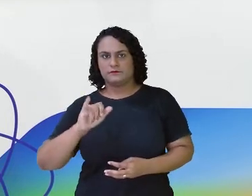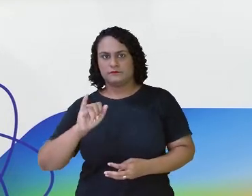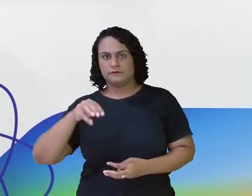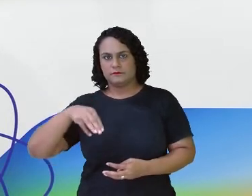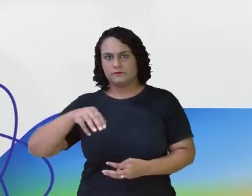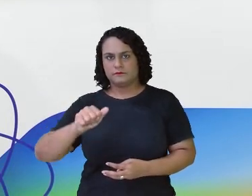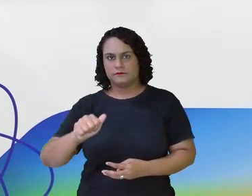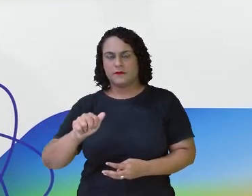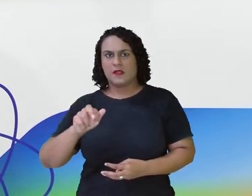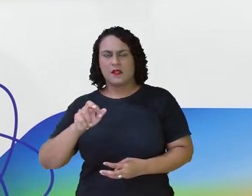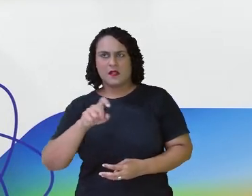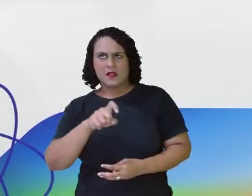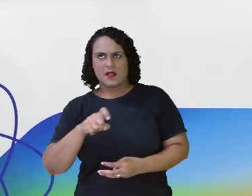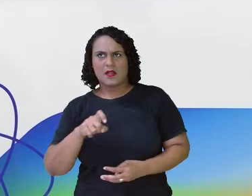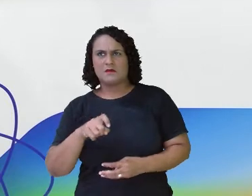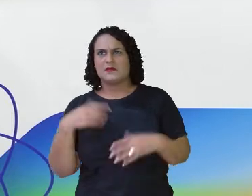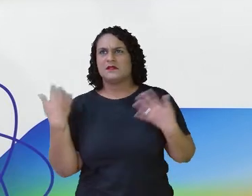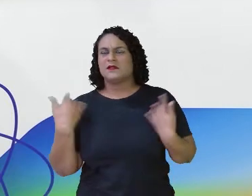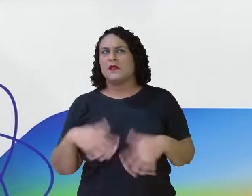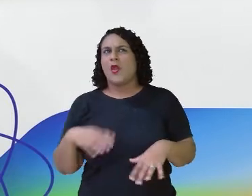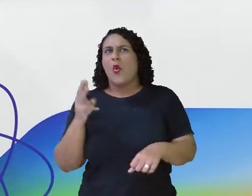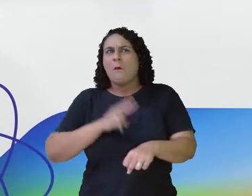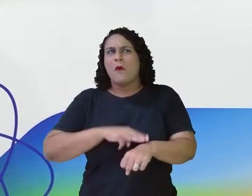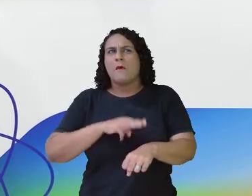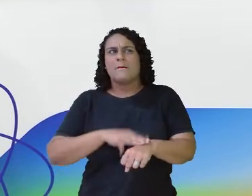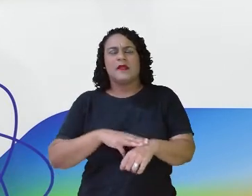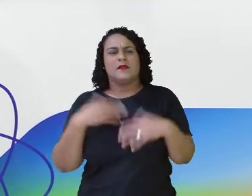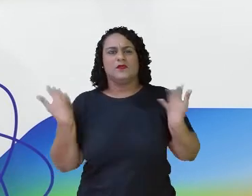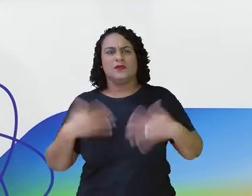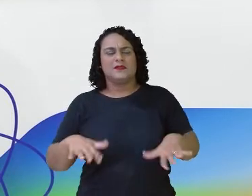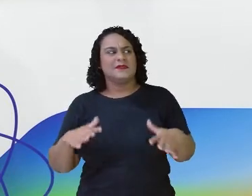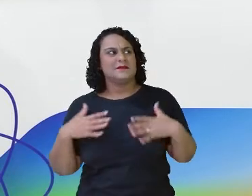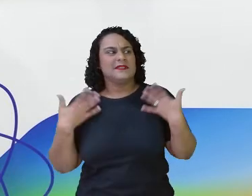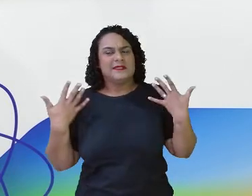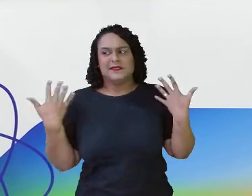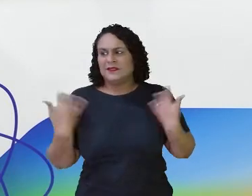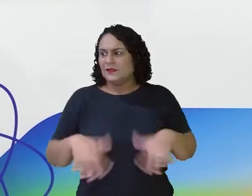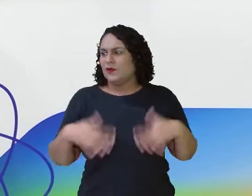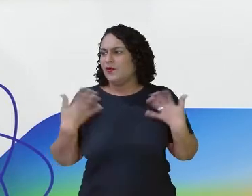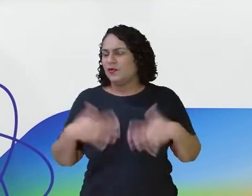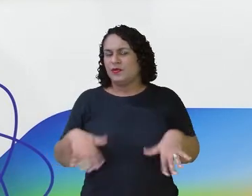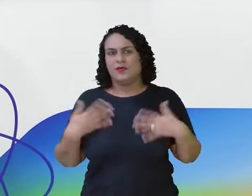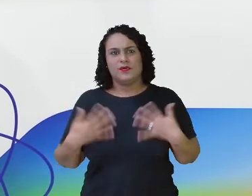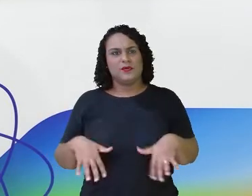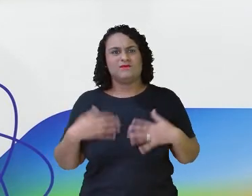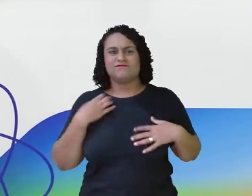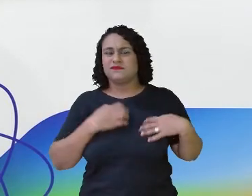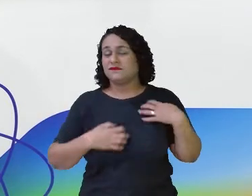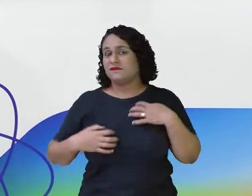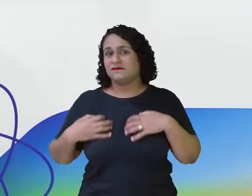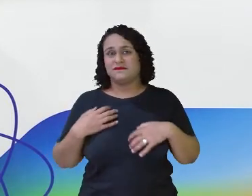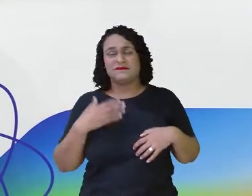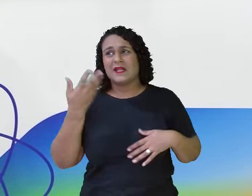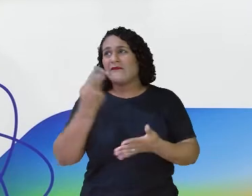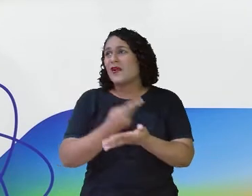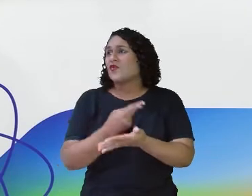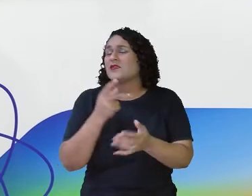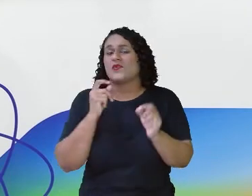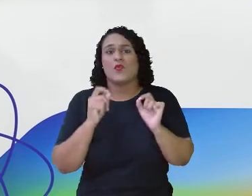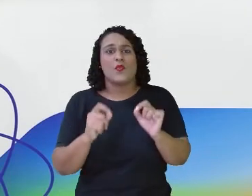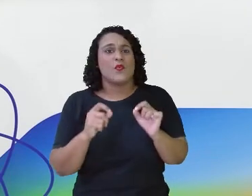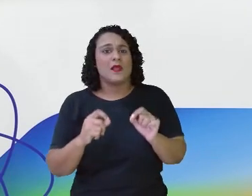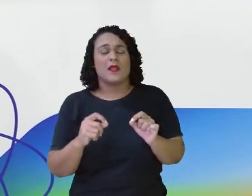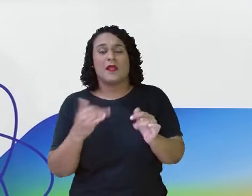de mais tensão, de mais, quem sabe, suspense, a emoção, as incertezas, o que vai acontecer, e